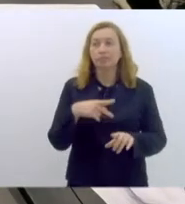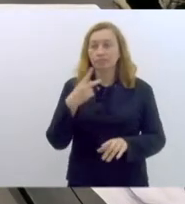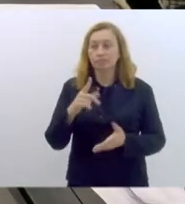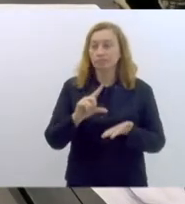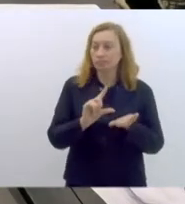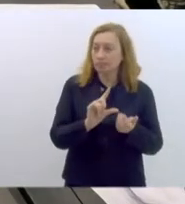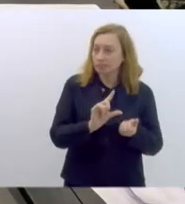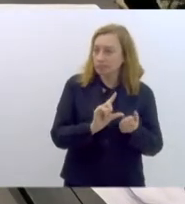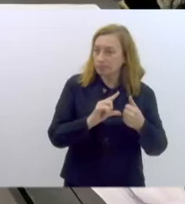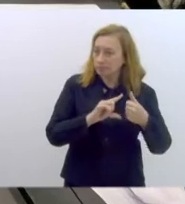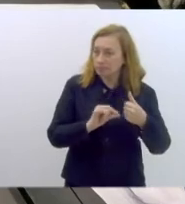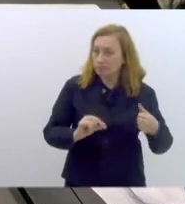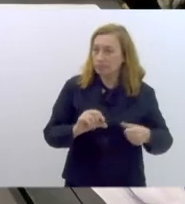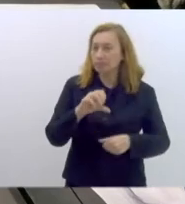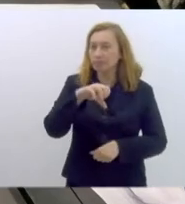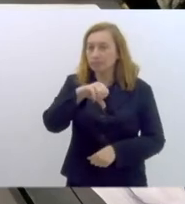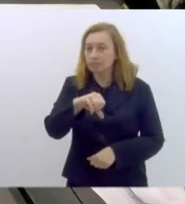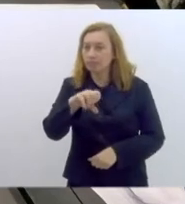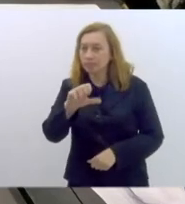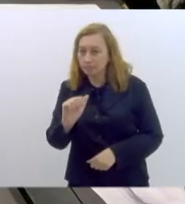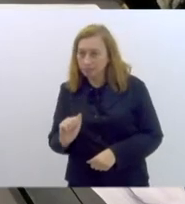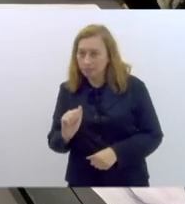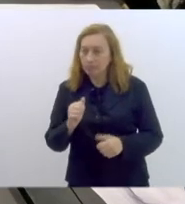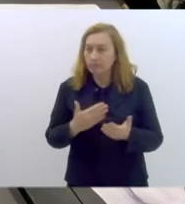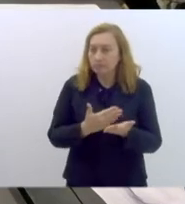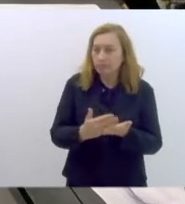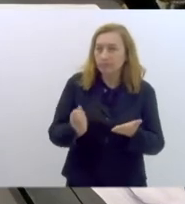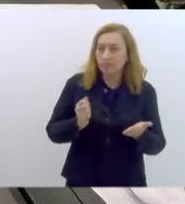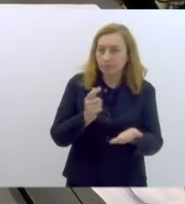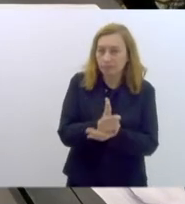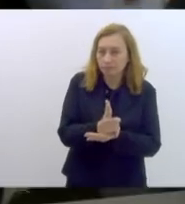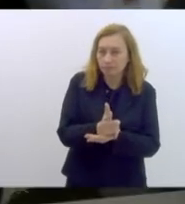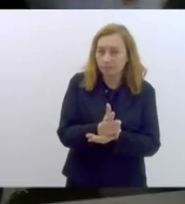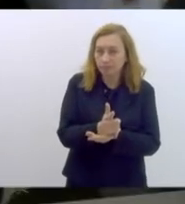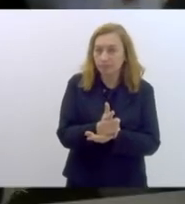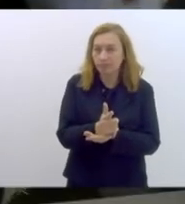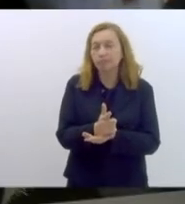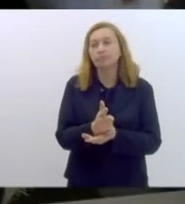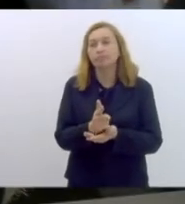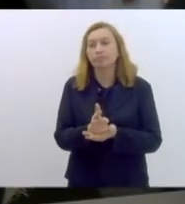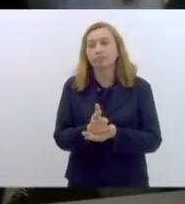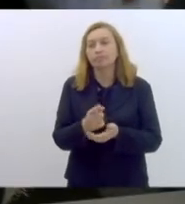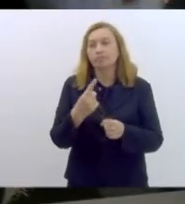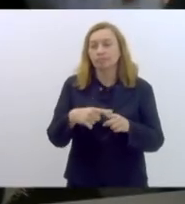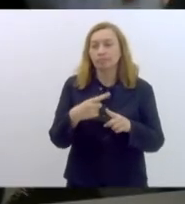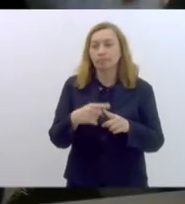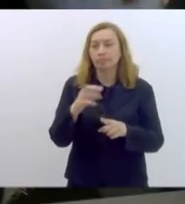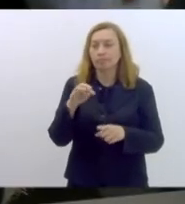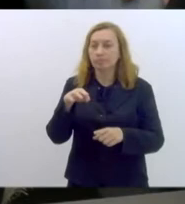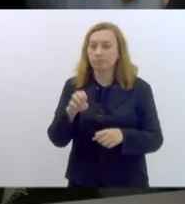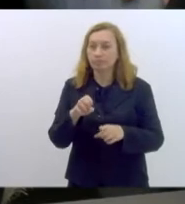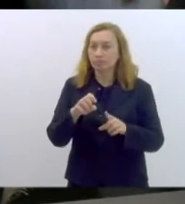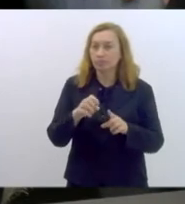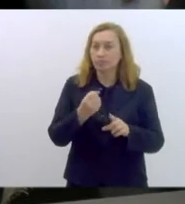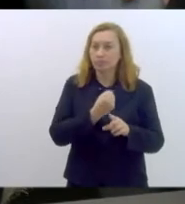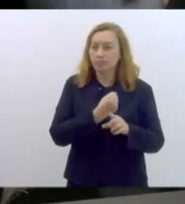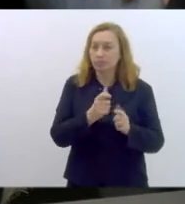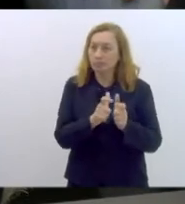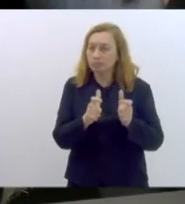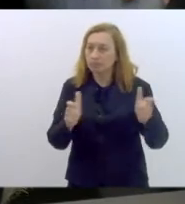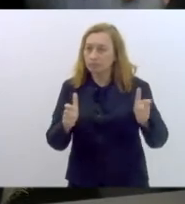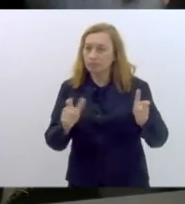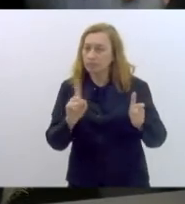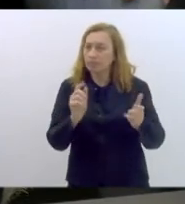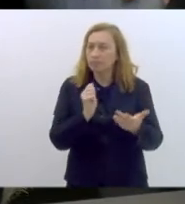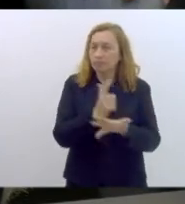esse contrato do artigo 9A, que a gente vai começar pagando, que a prestação deles vão subindo ao longo do tempo, porque o estoque vai subindo em virtude dos não